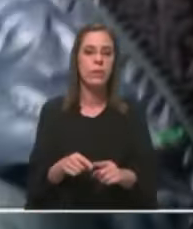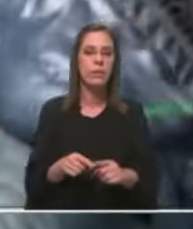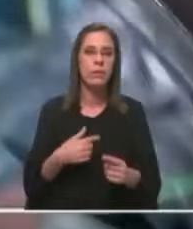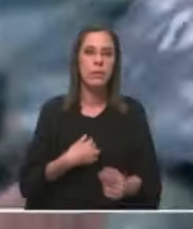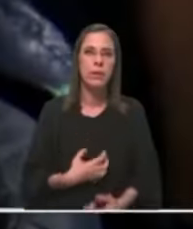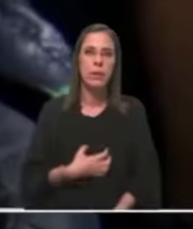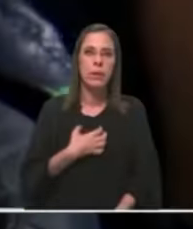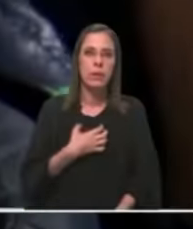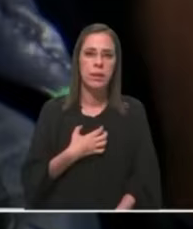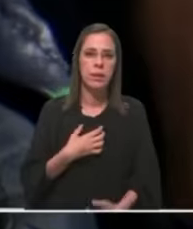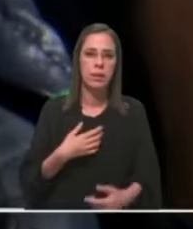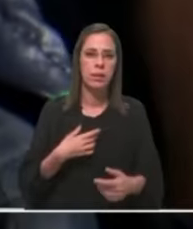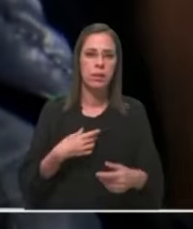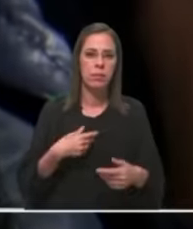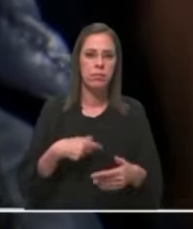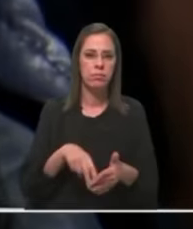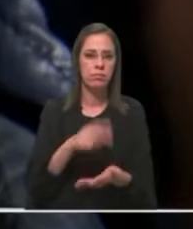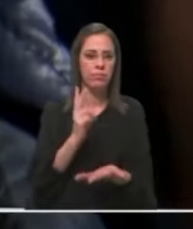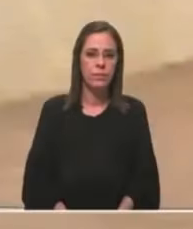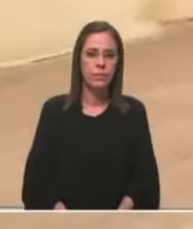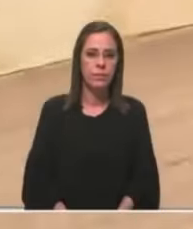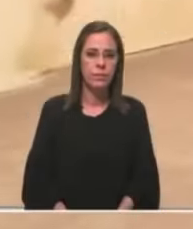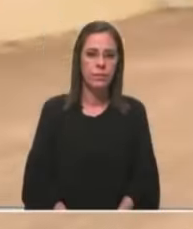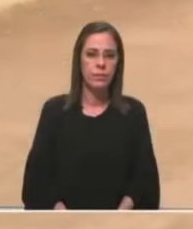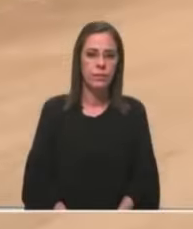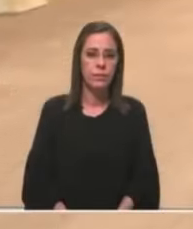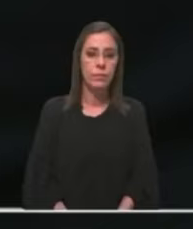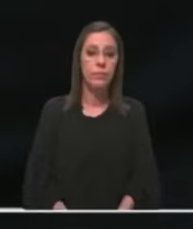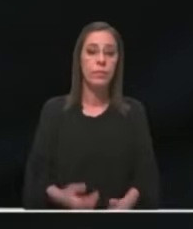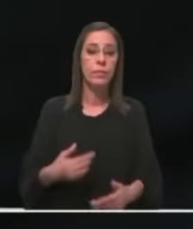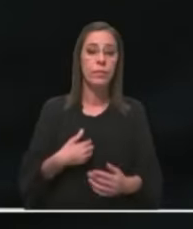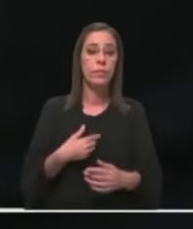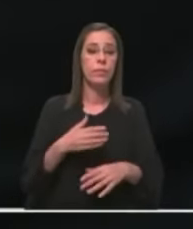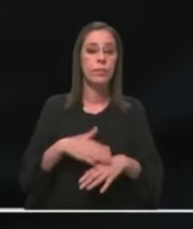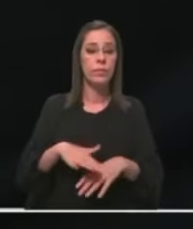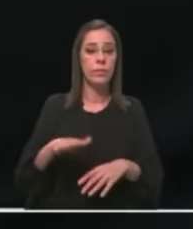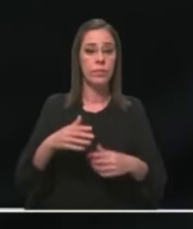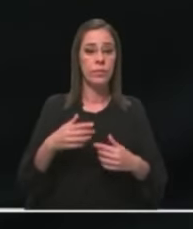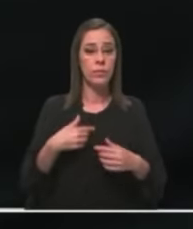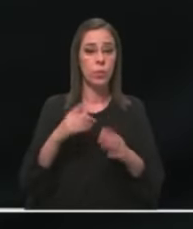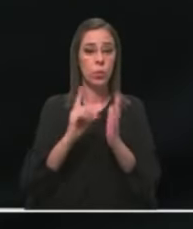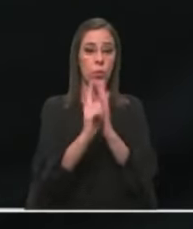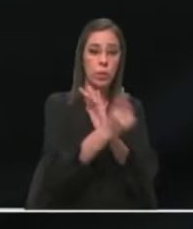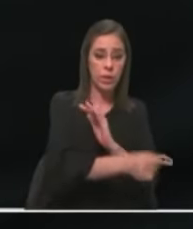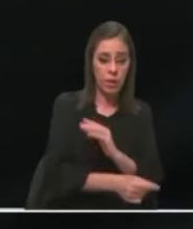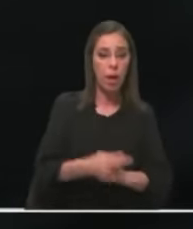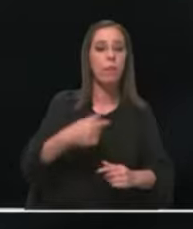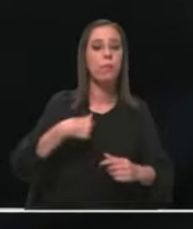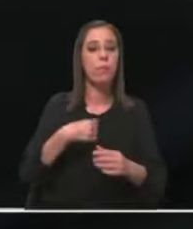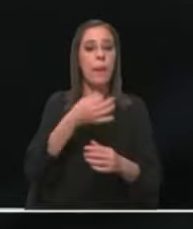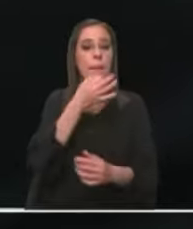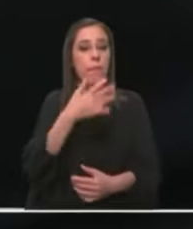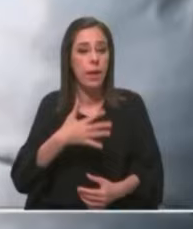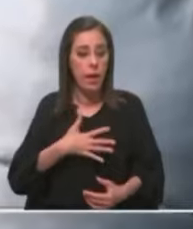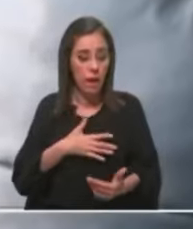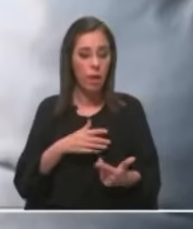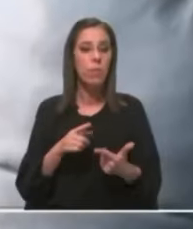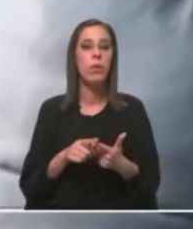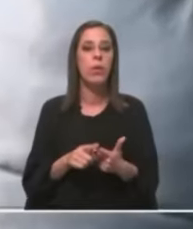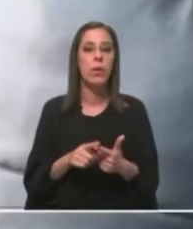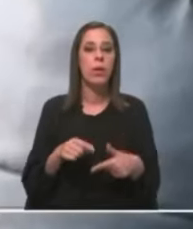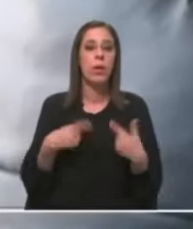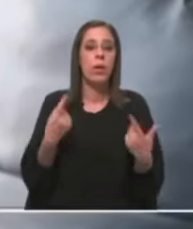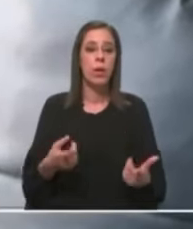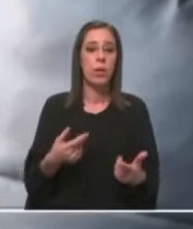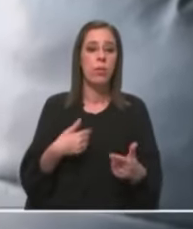senti que me tiraram o tapete debaixo dos pés. Quando saio às 8:15 dos contentores, vou tomar o meu pequeno almoço. Depois sigo o